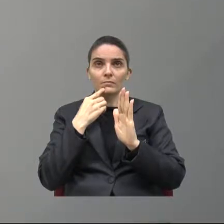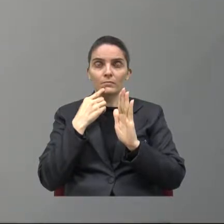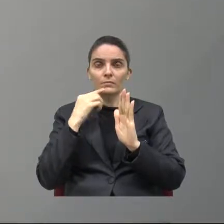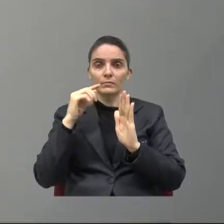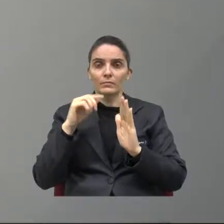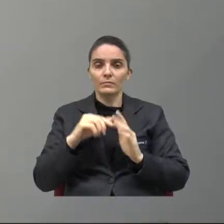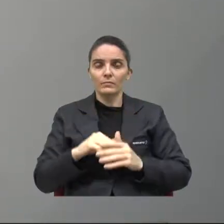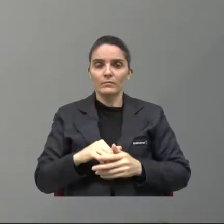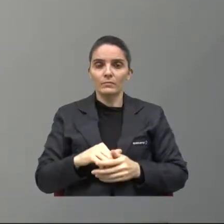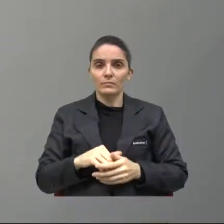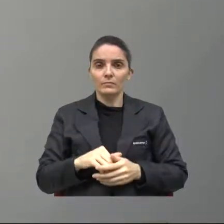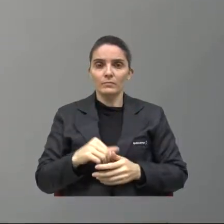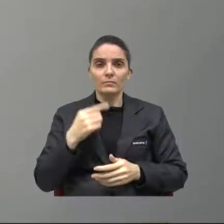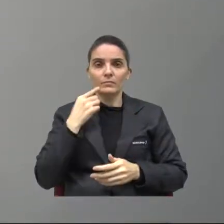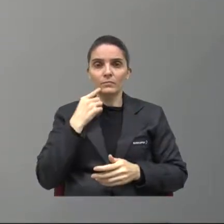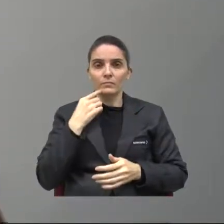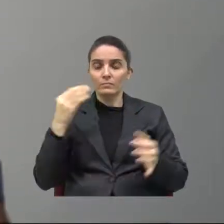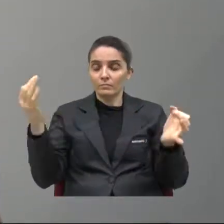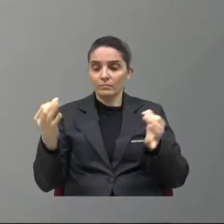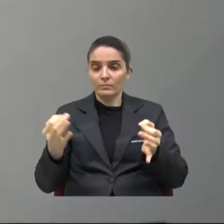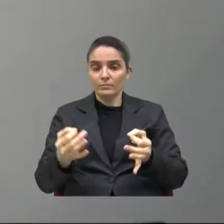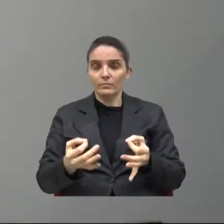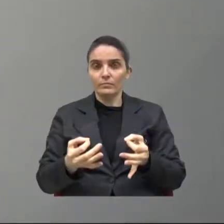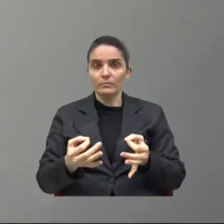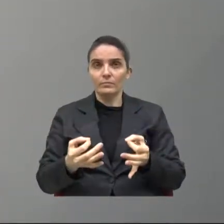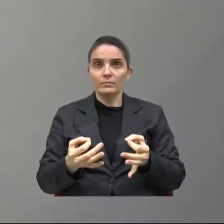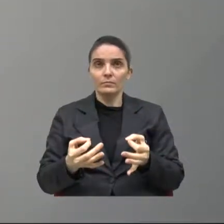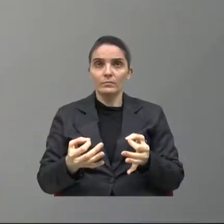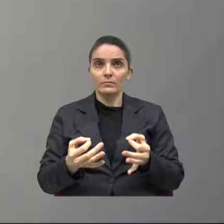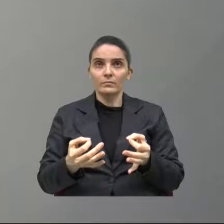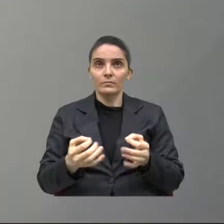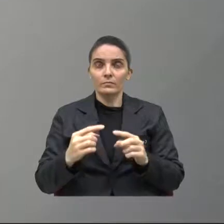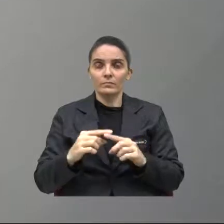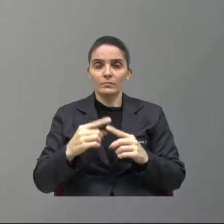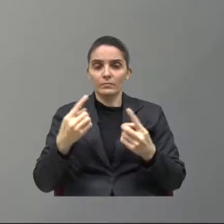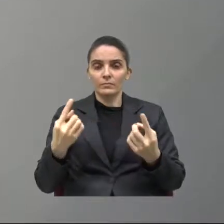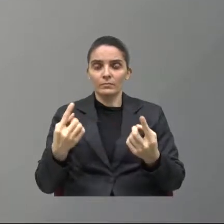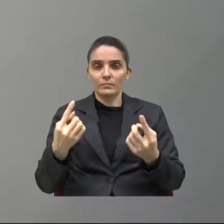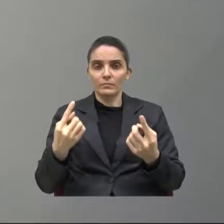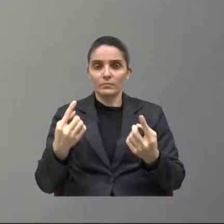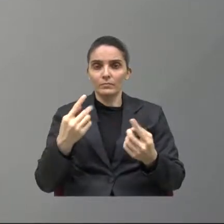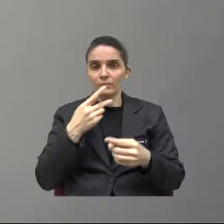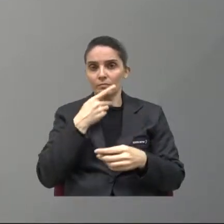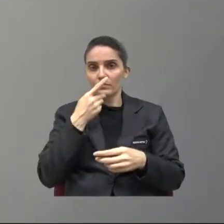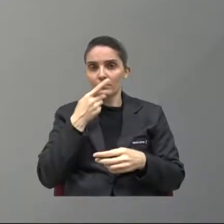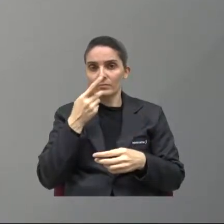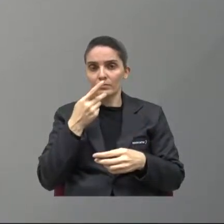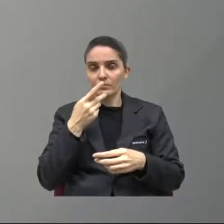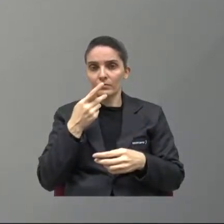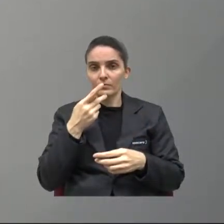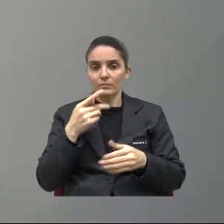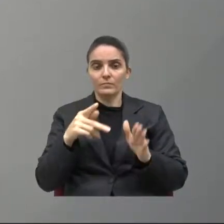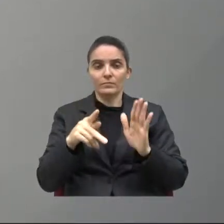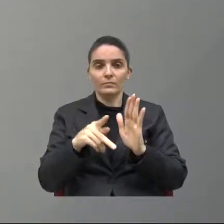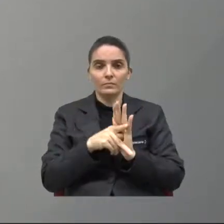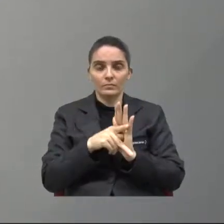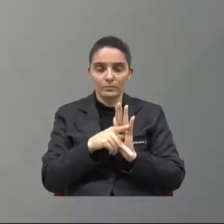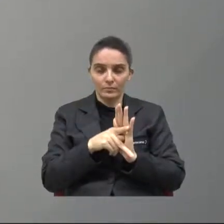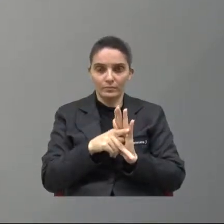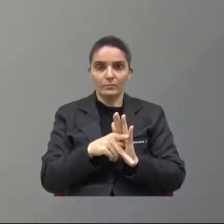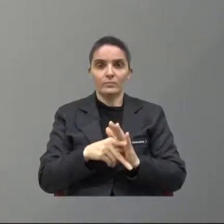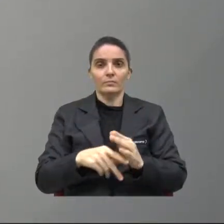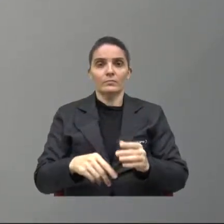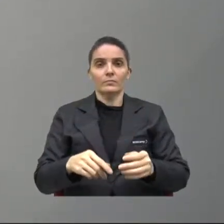E a emenda do vereador Cleiton ela é perfeita, tudo, só que ela trata de uma unidade do município, unidade fiscal do